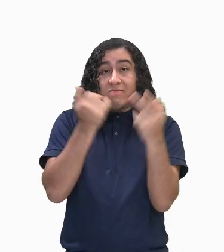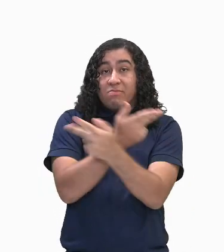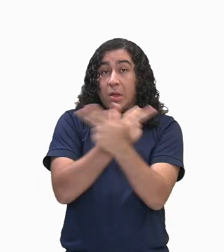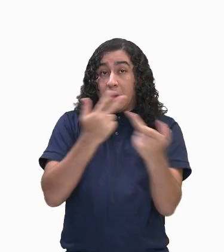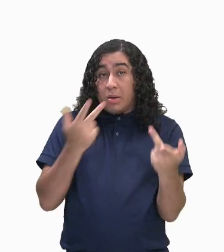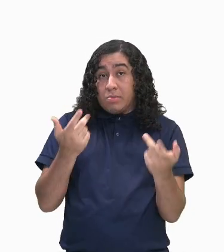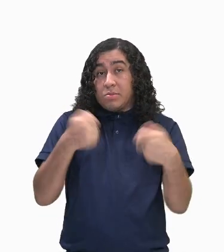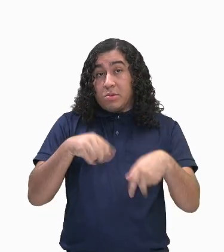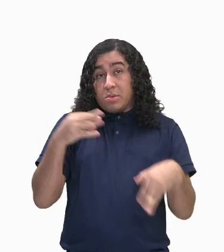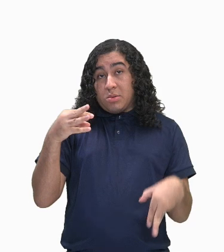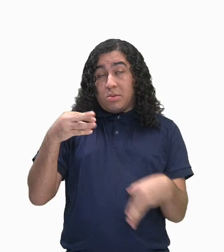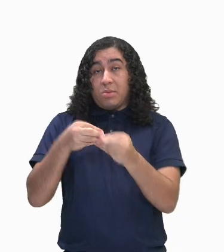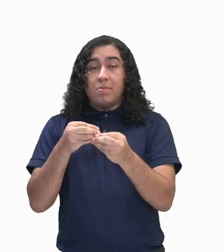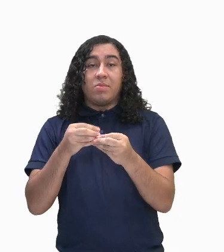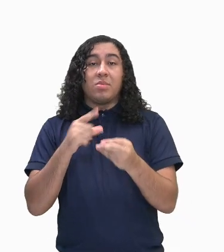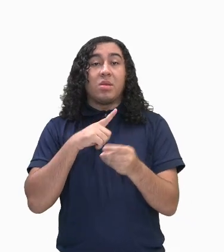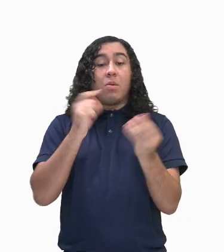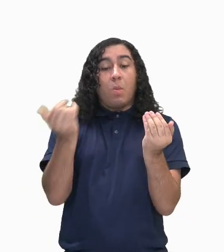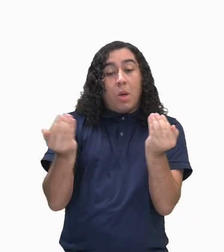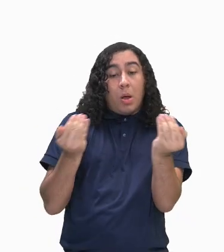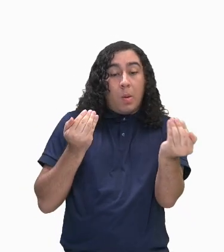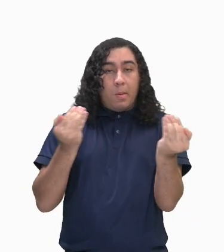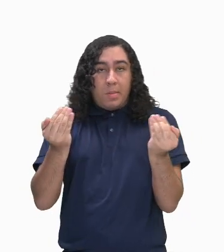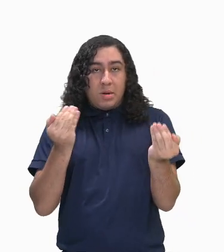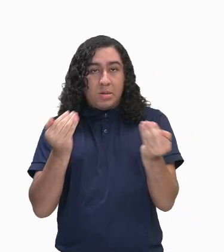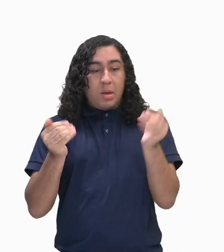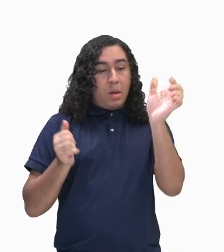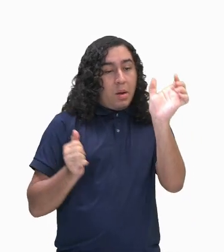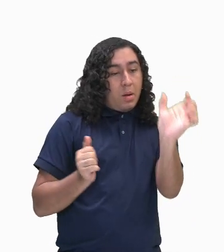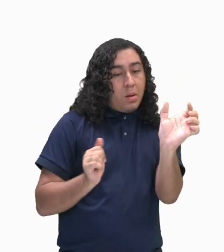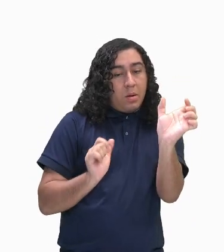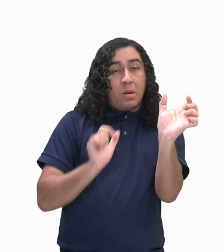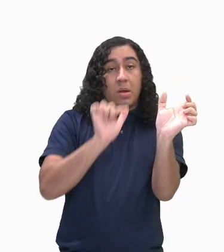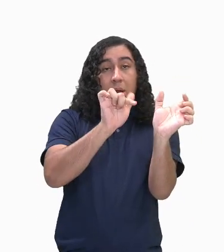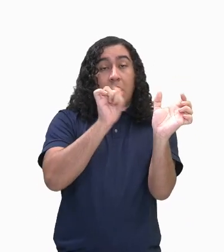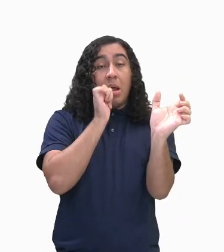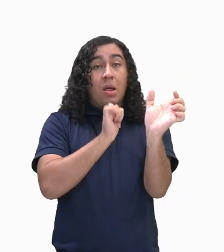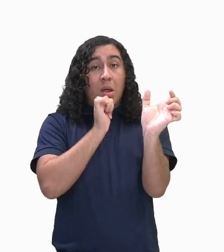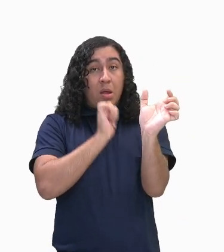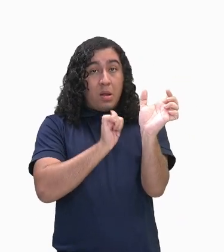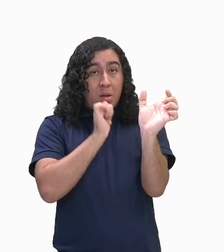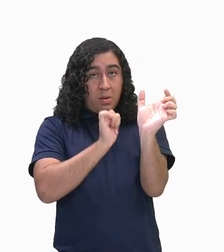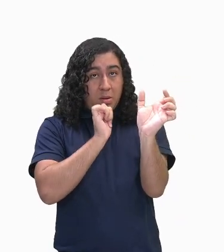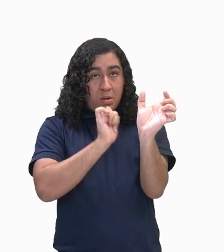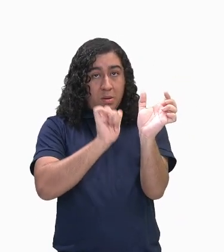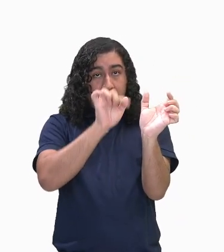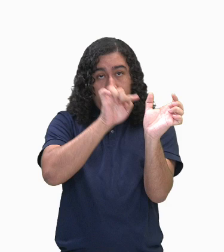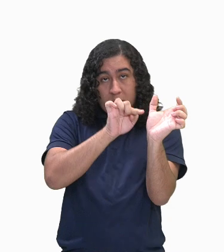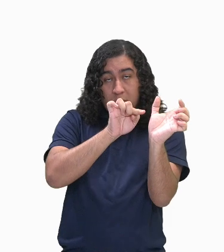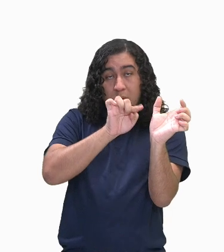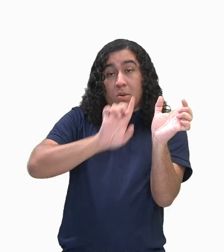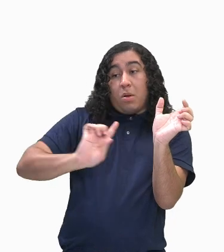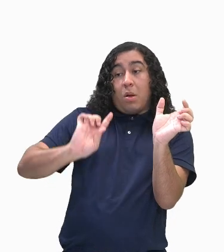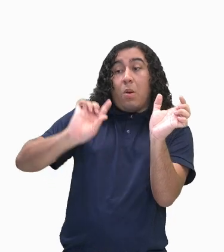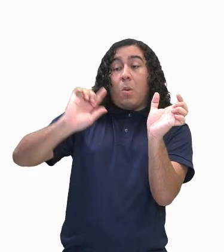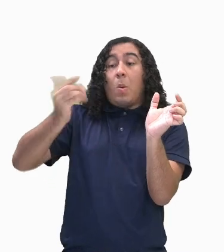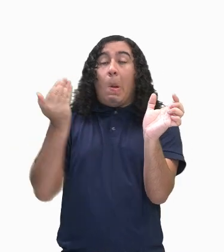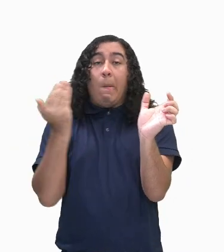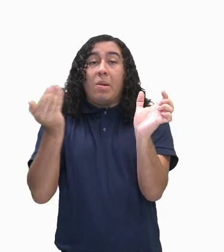Então, aí há uma comparação entre alguém, ela, do sexo feminino, ela está